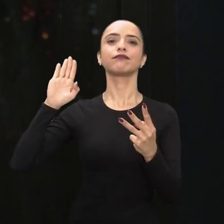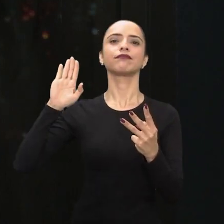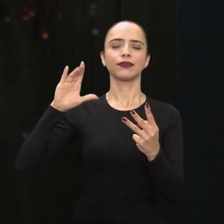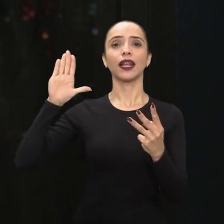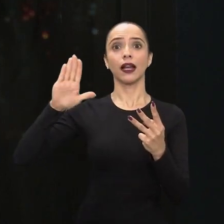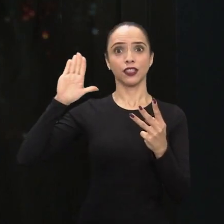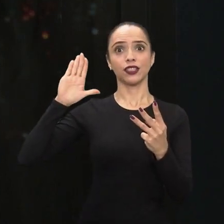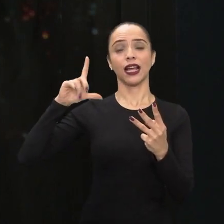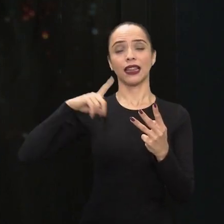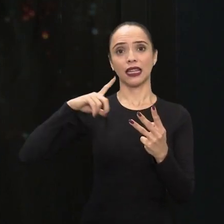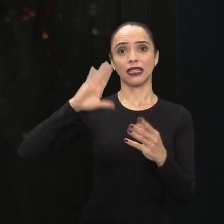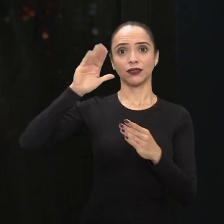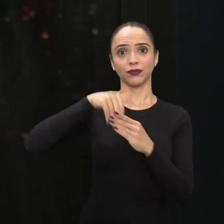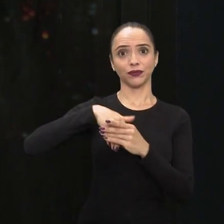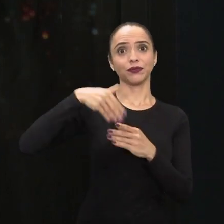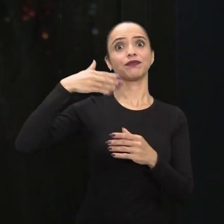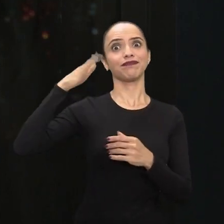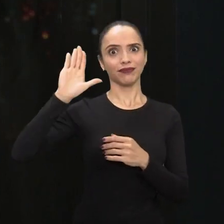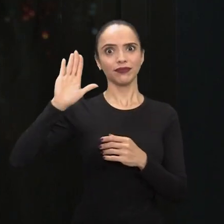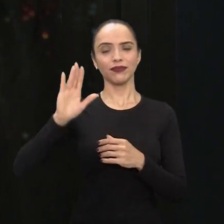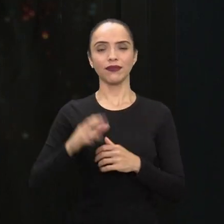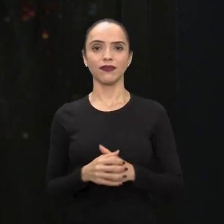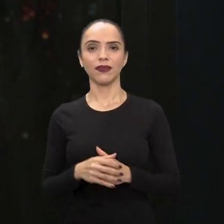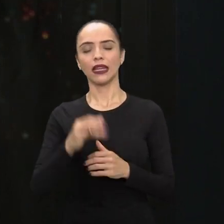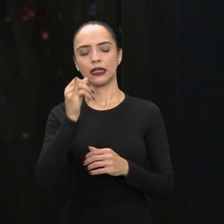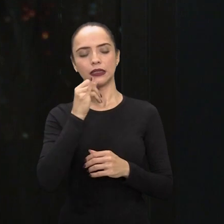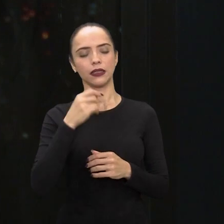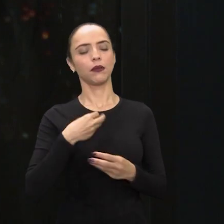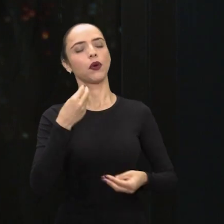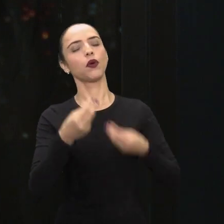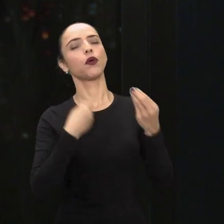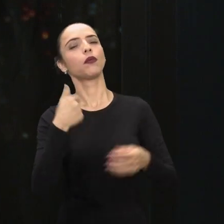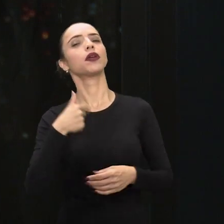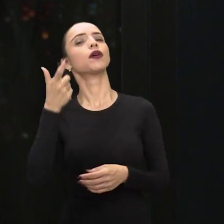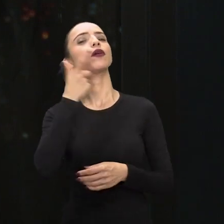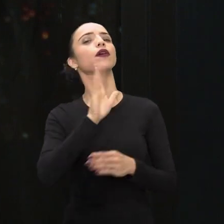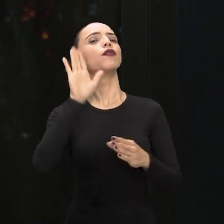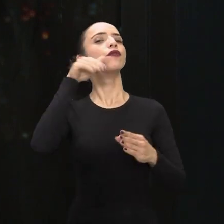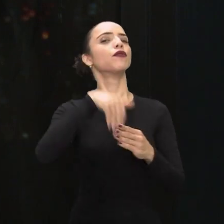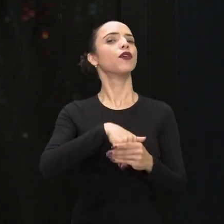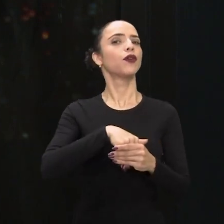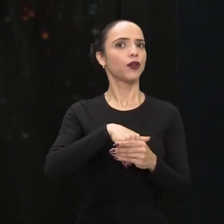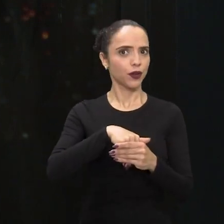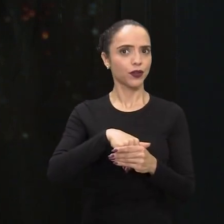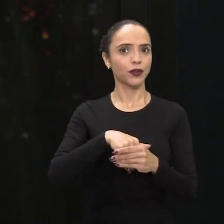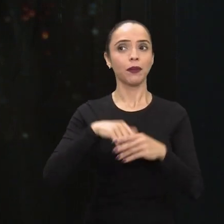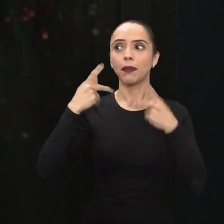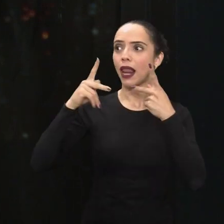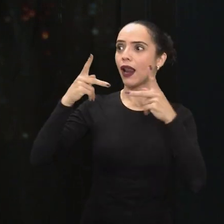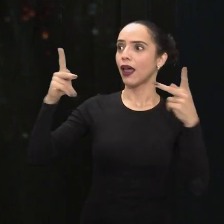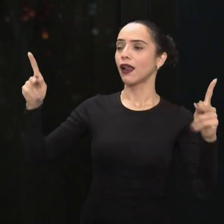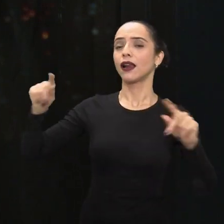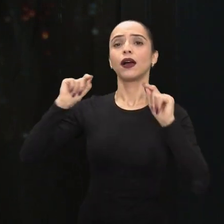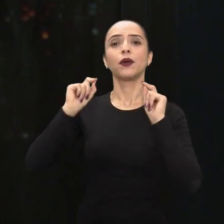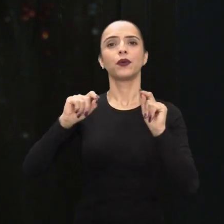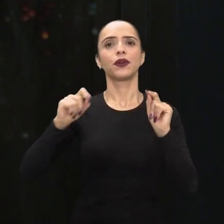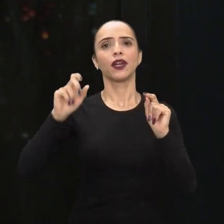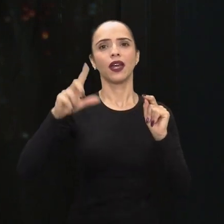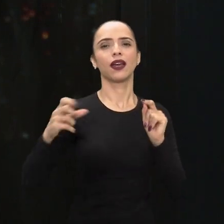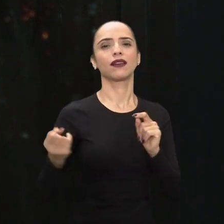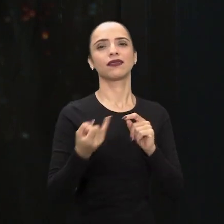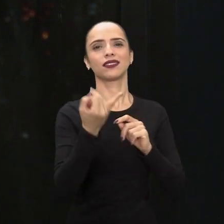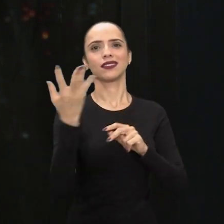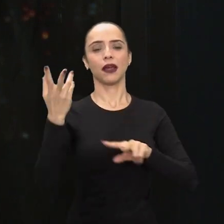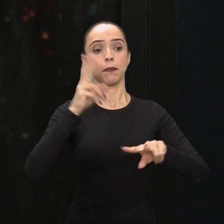que é o que a gente chama também do populismo punitivo quer dizer como que eu ganho voto é pregando um aumento do politivismo pregando um aumento